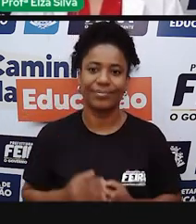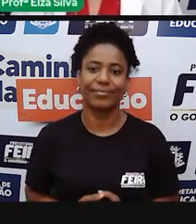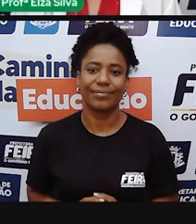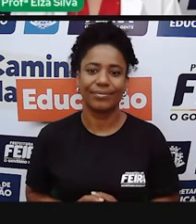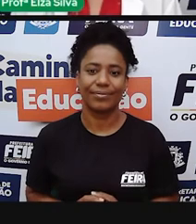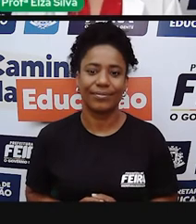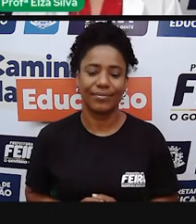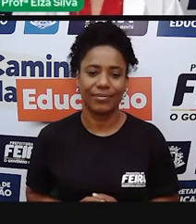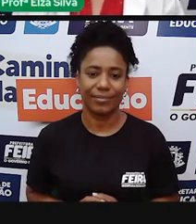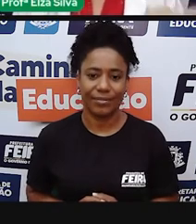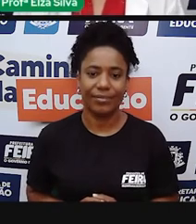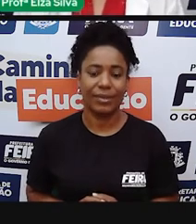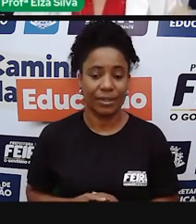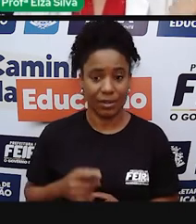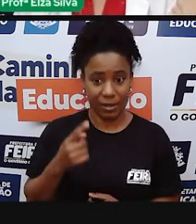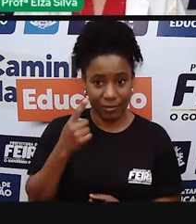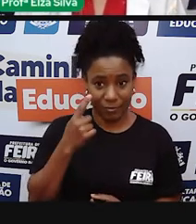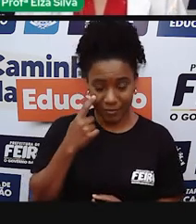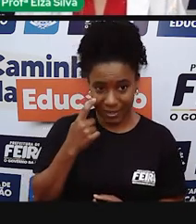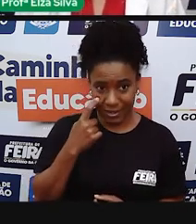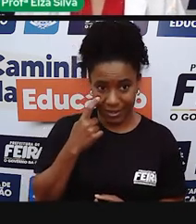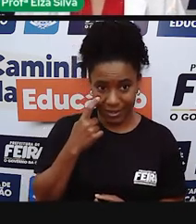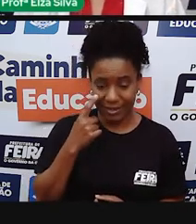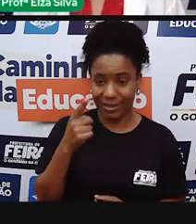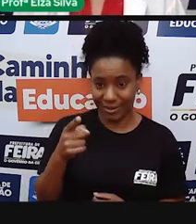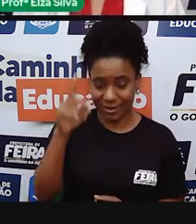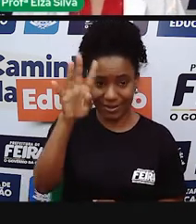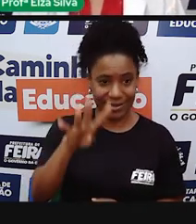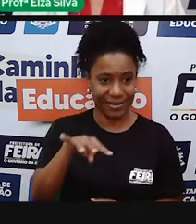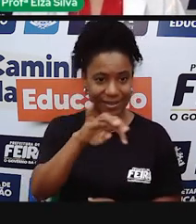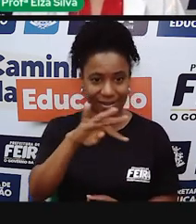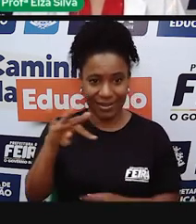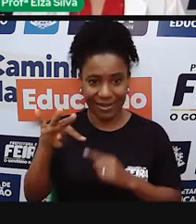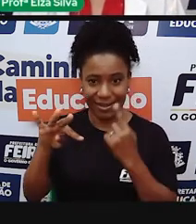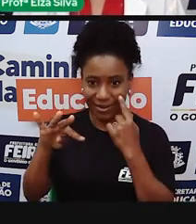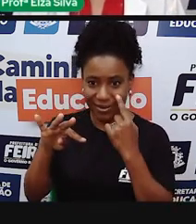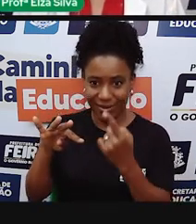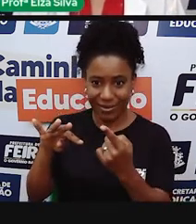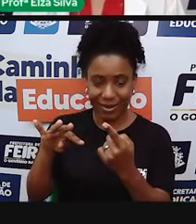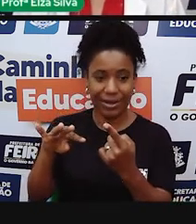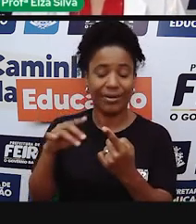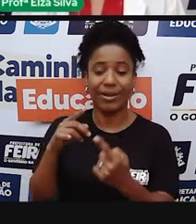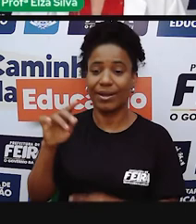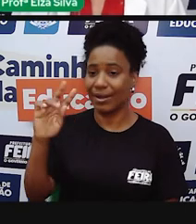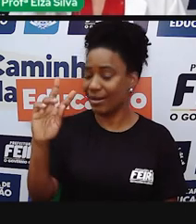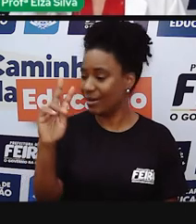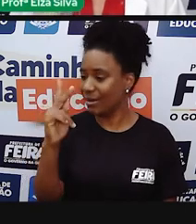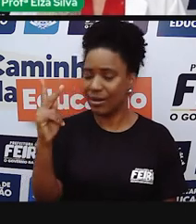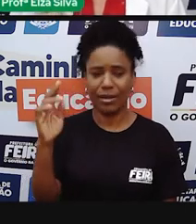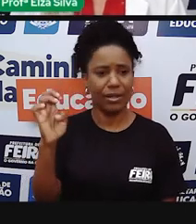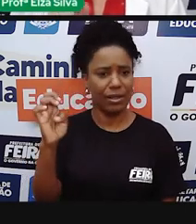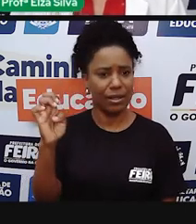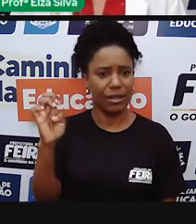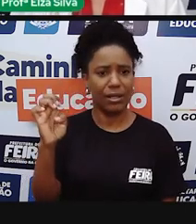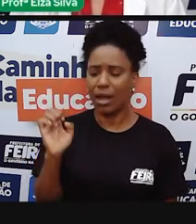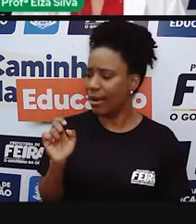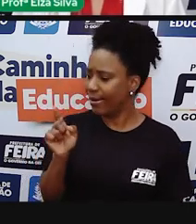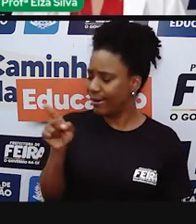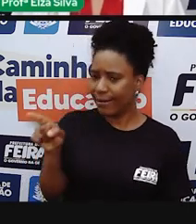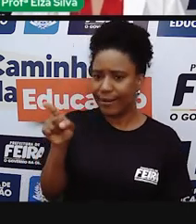soccer. Eu estou afirmando que ele joga futebol. Observem que tem uma letra